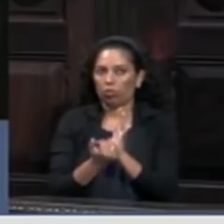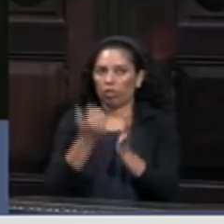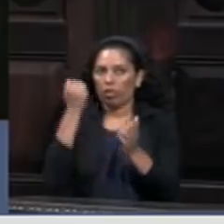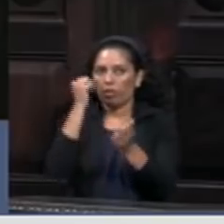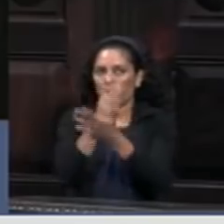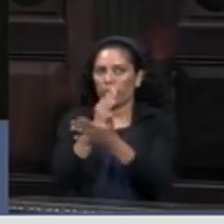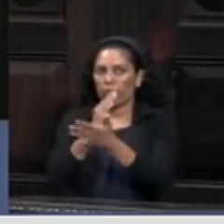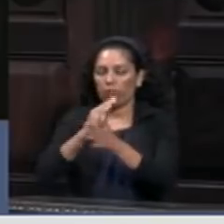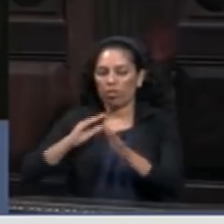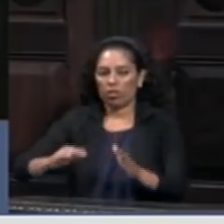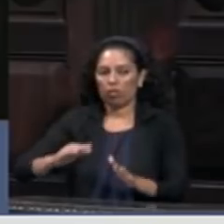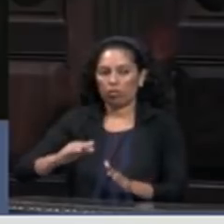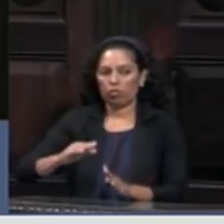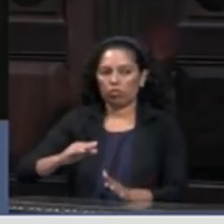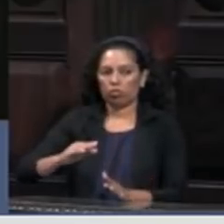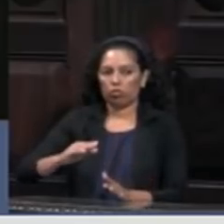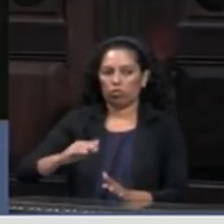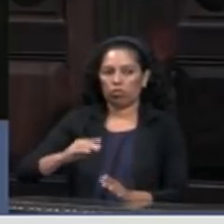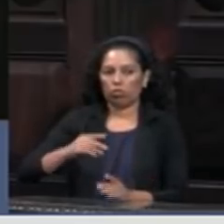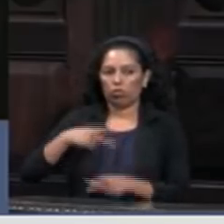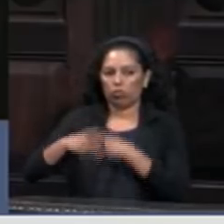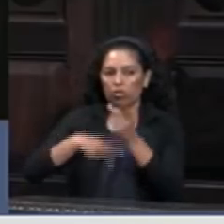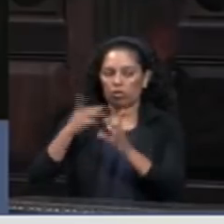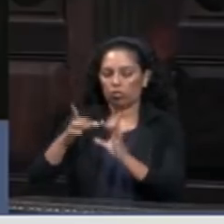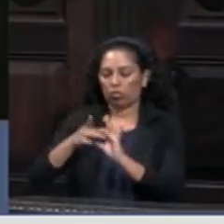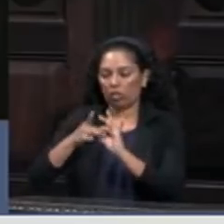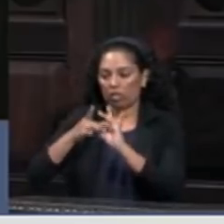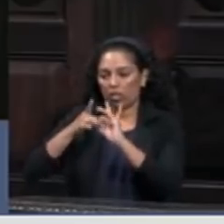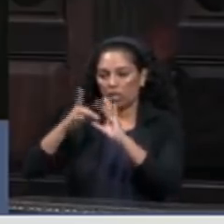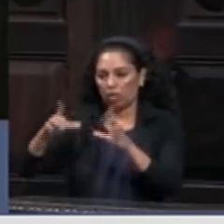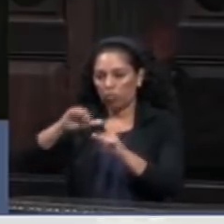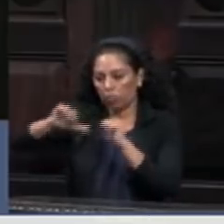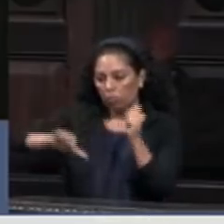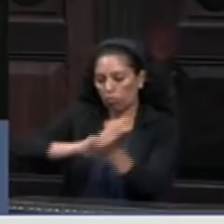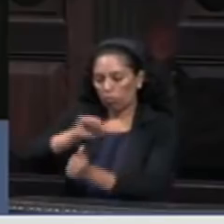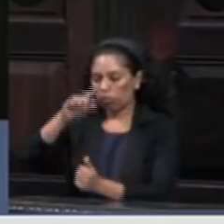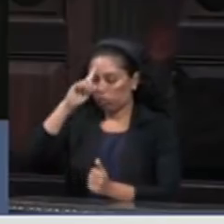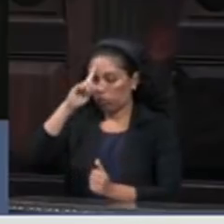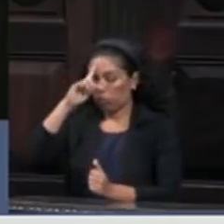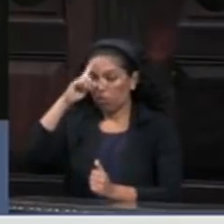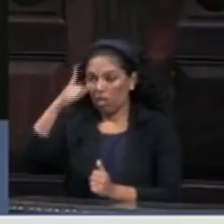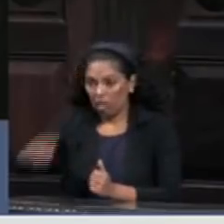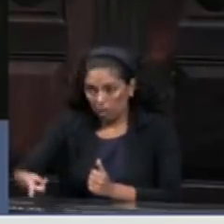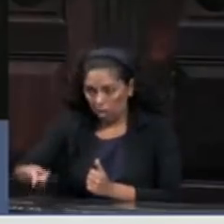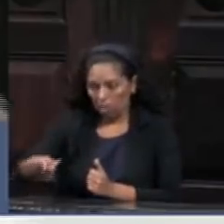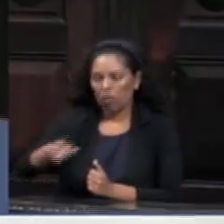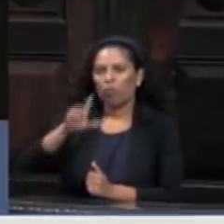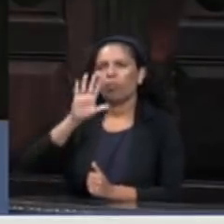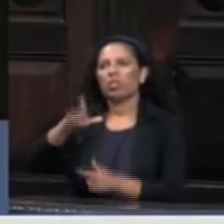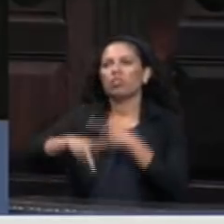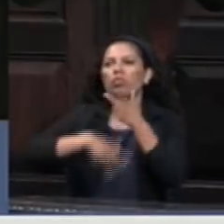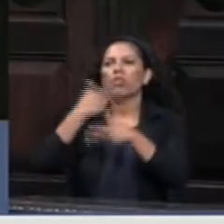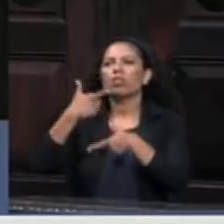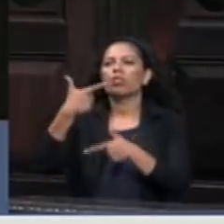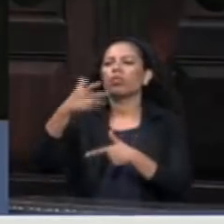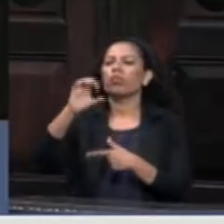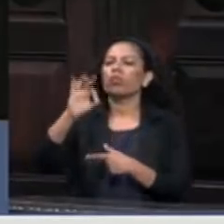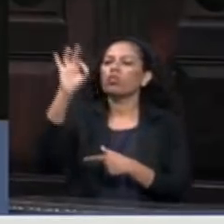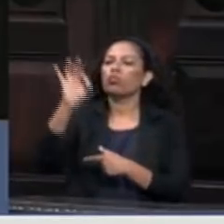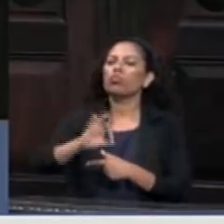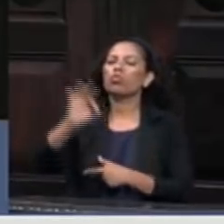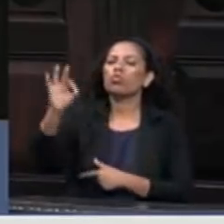autorizativo para ser determinativo. E por que 20% por programa de